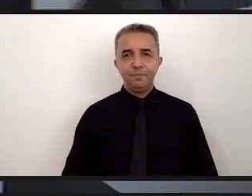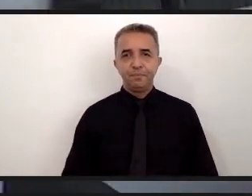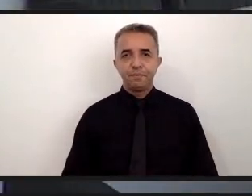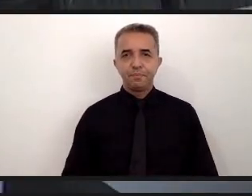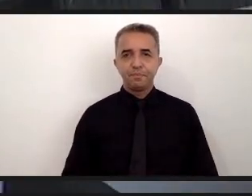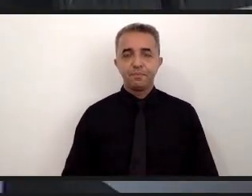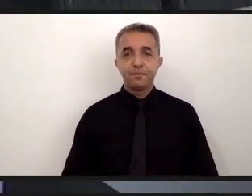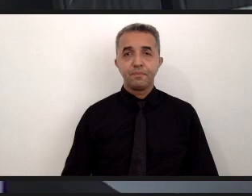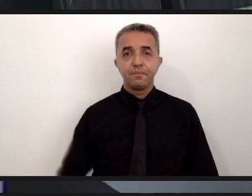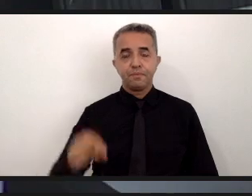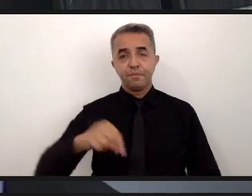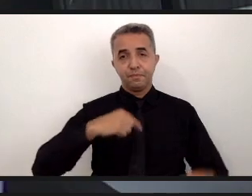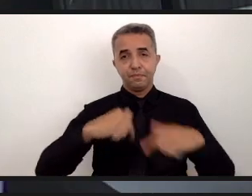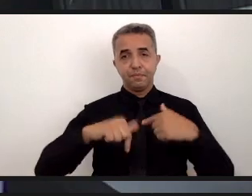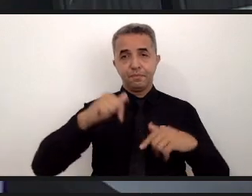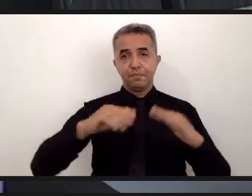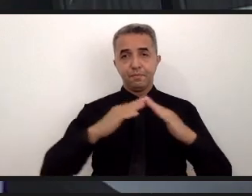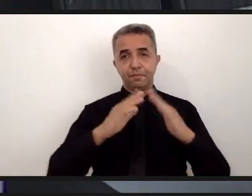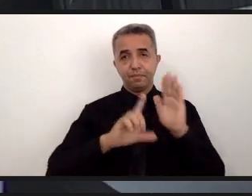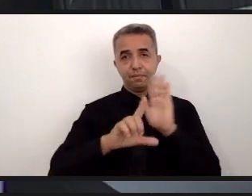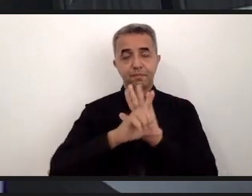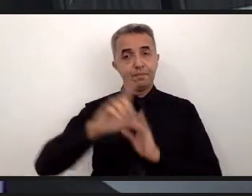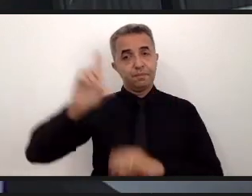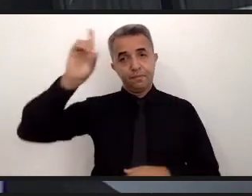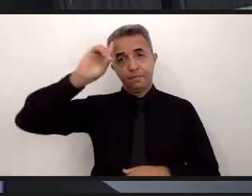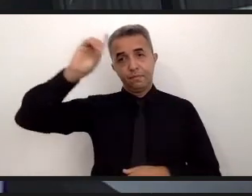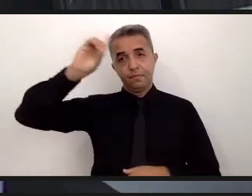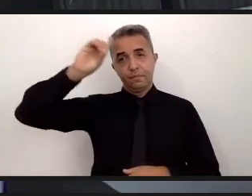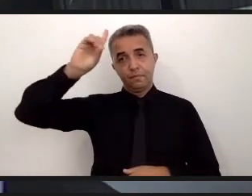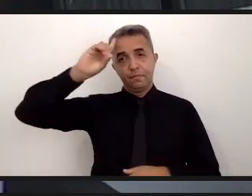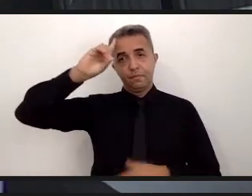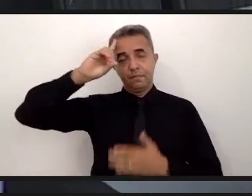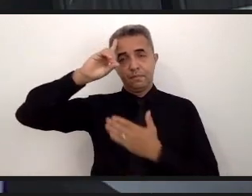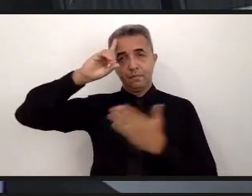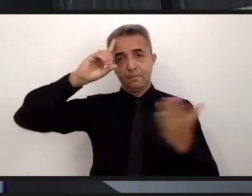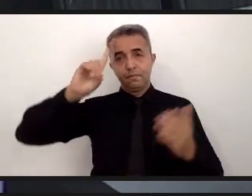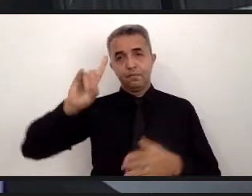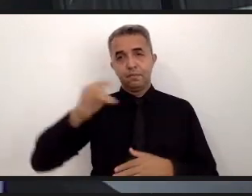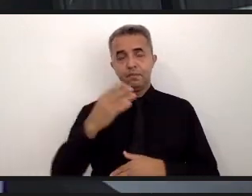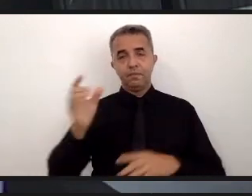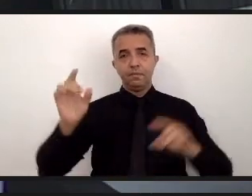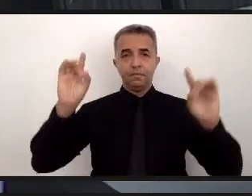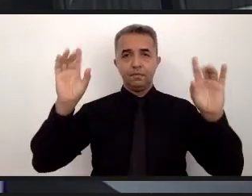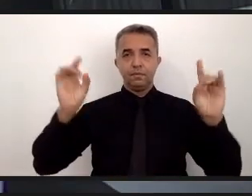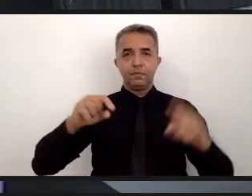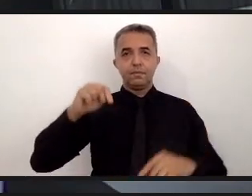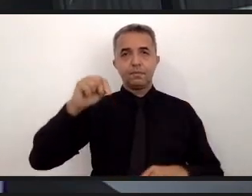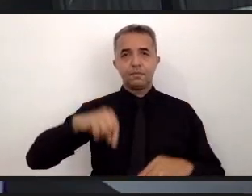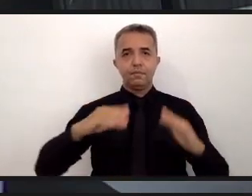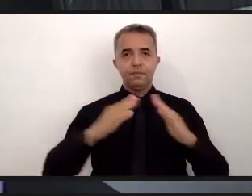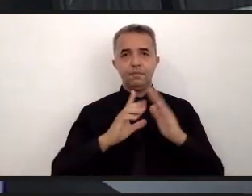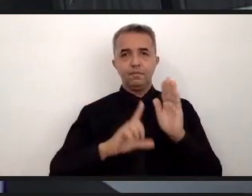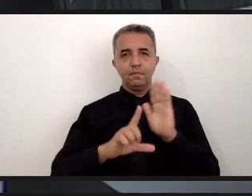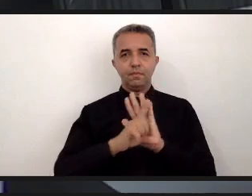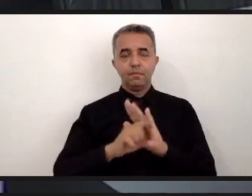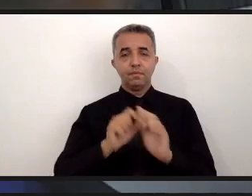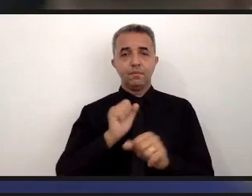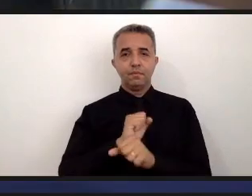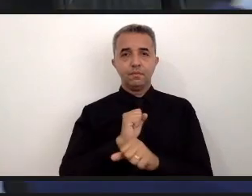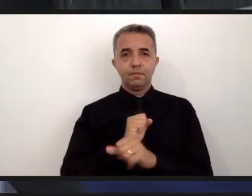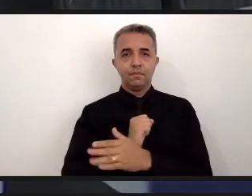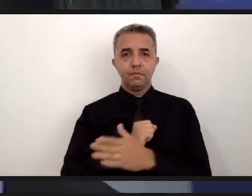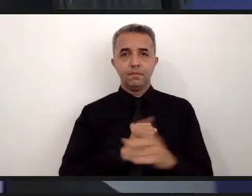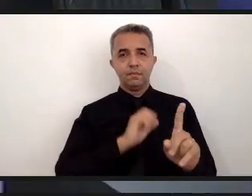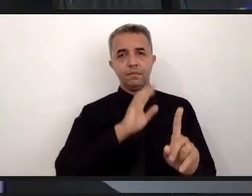Leis tem, todo dia, nesta data tão especial, esta Casa de Leis para um pouquinho para homenagear